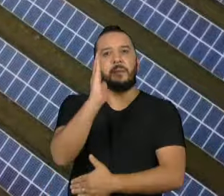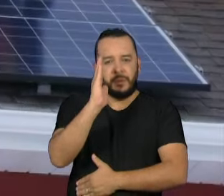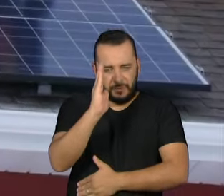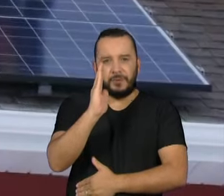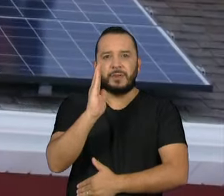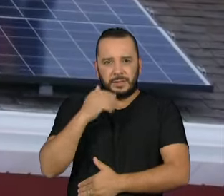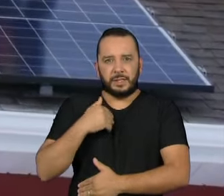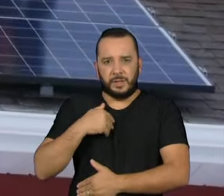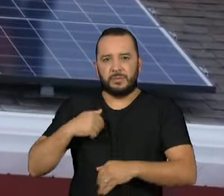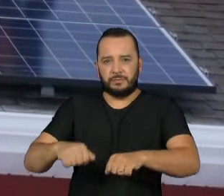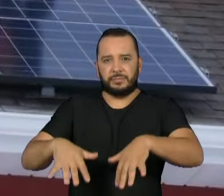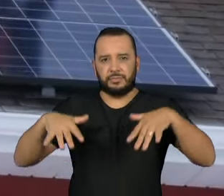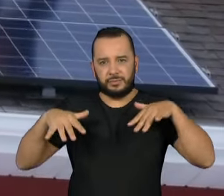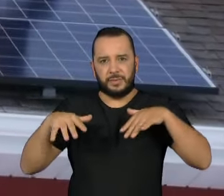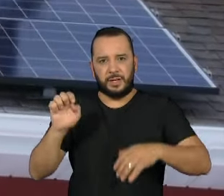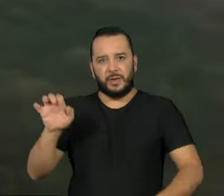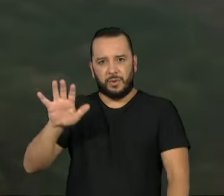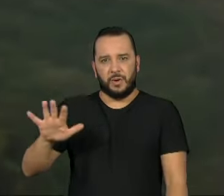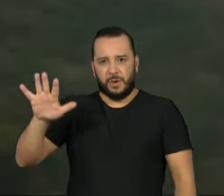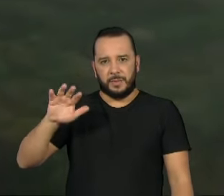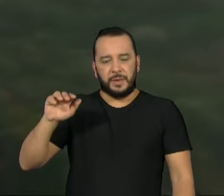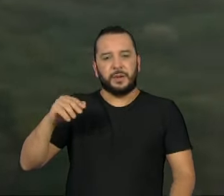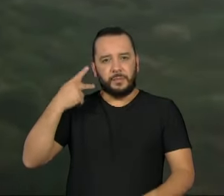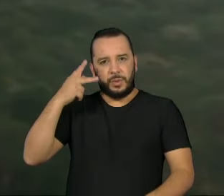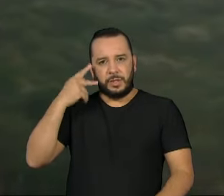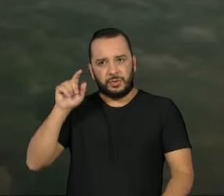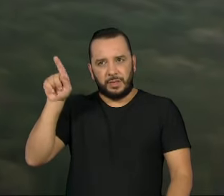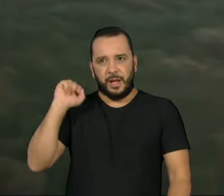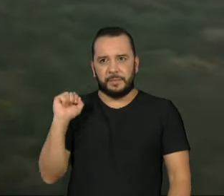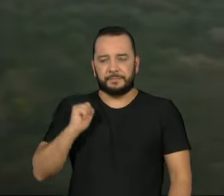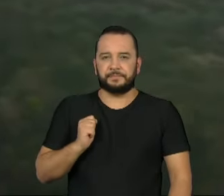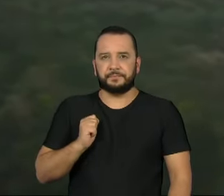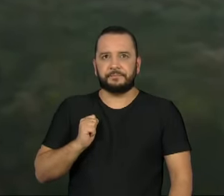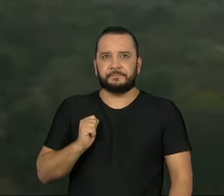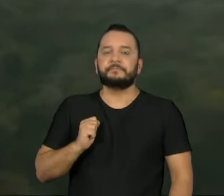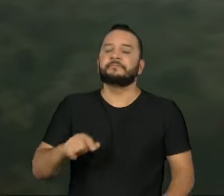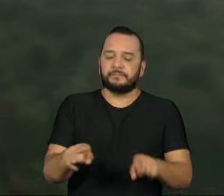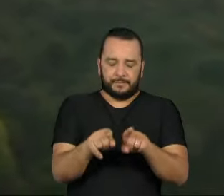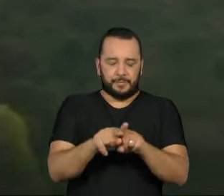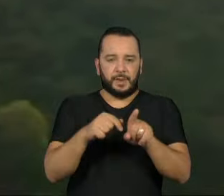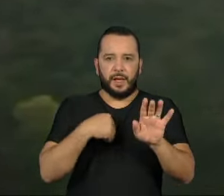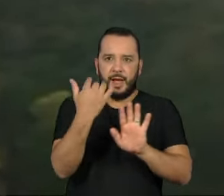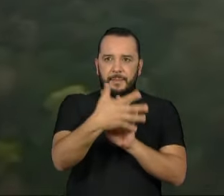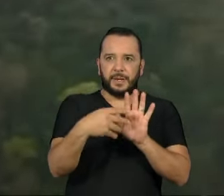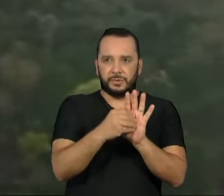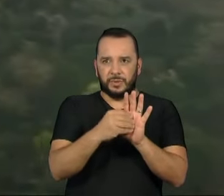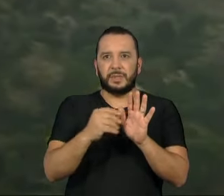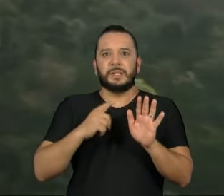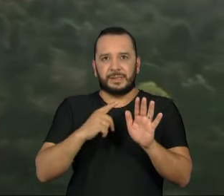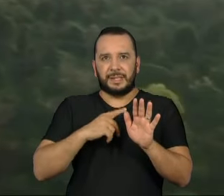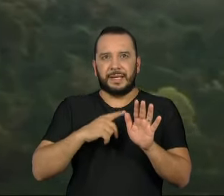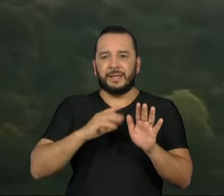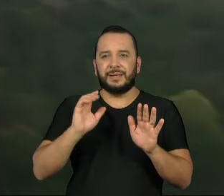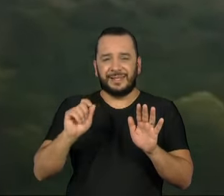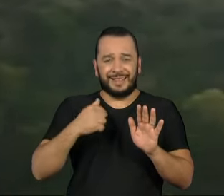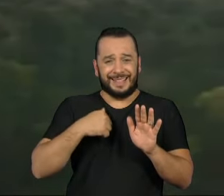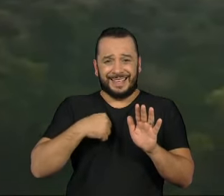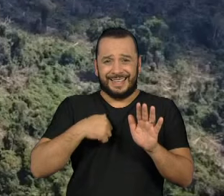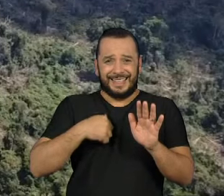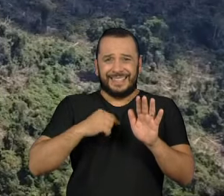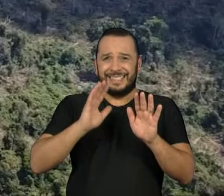Parlamento Europeu. A Amazônia já emite mais gás carbônico do que absorve. É o que